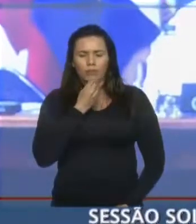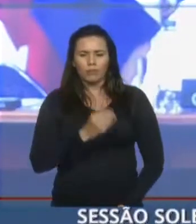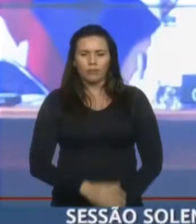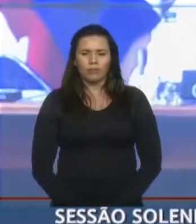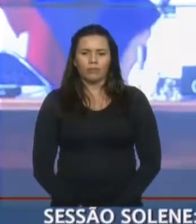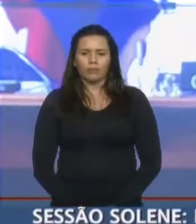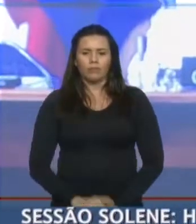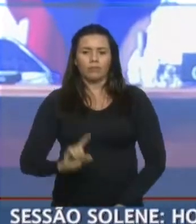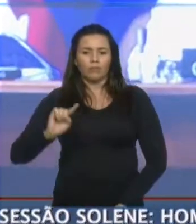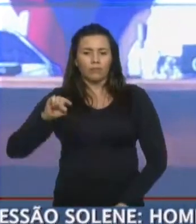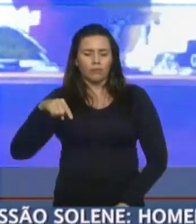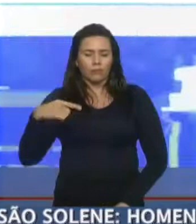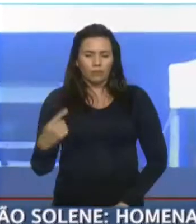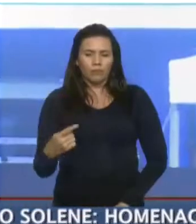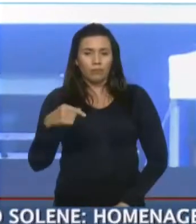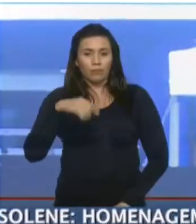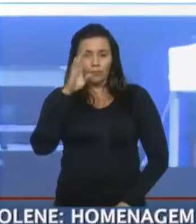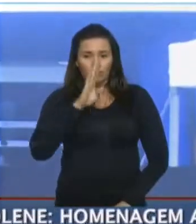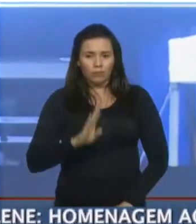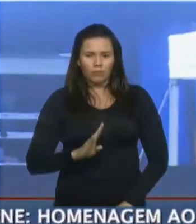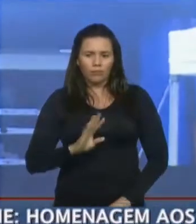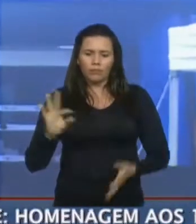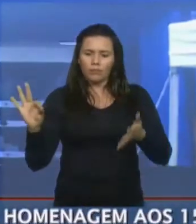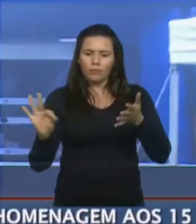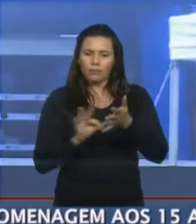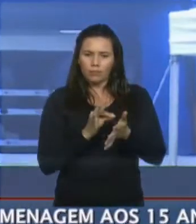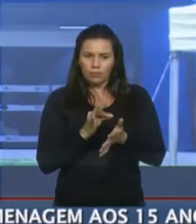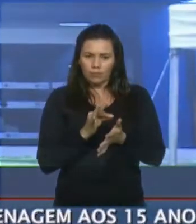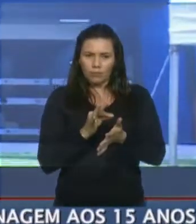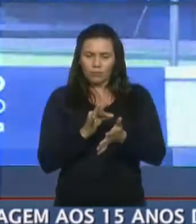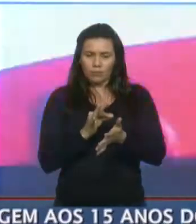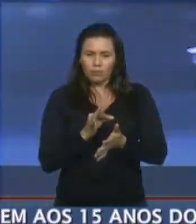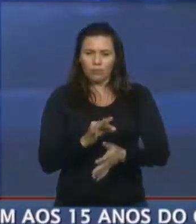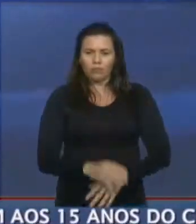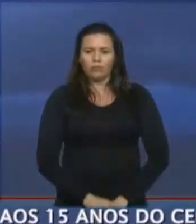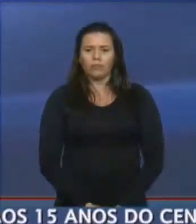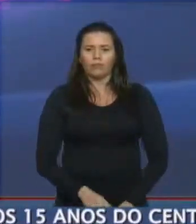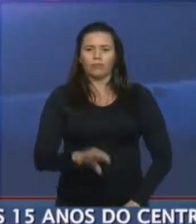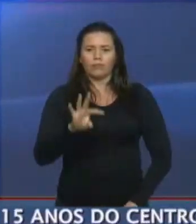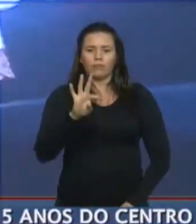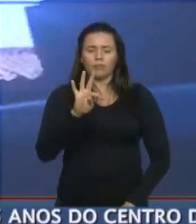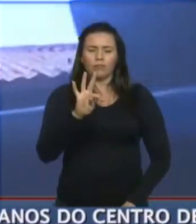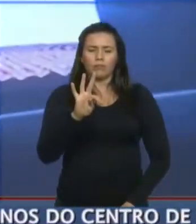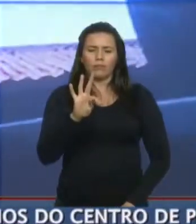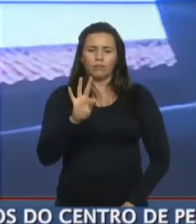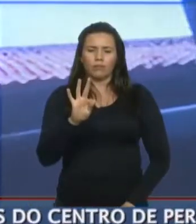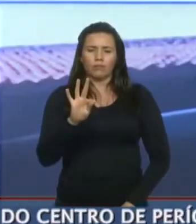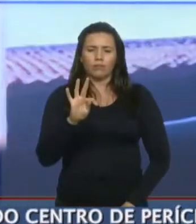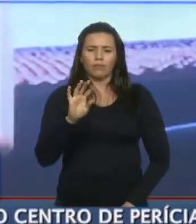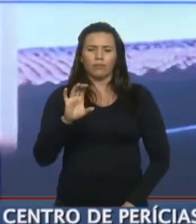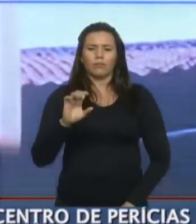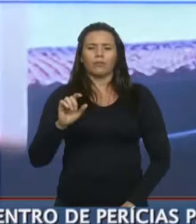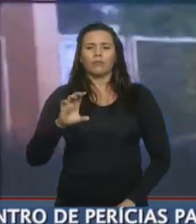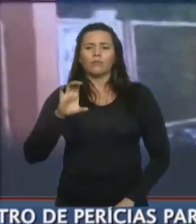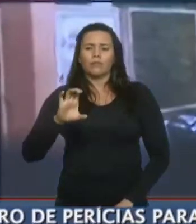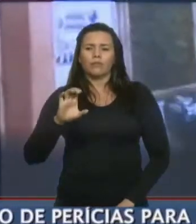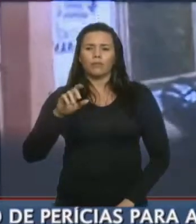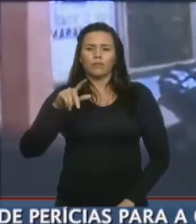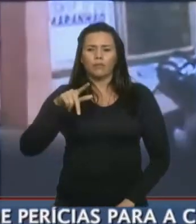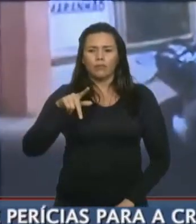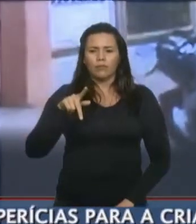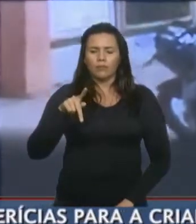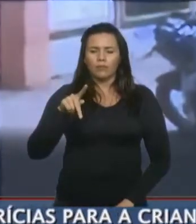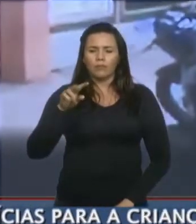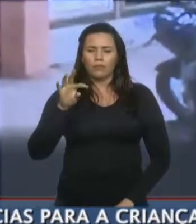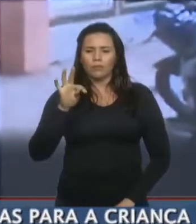dos Estados Americanos assinam um termo de ajustamento de conduta. É criado então o CPTCA, o Centro de Perícias